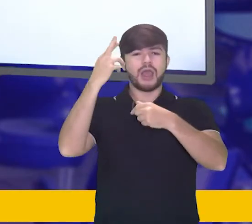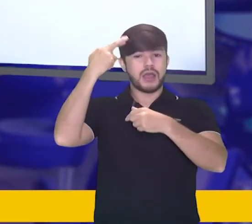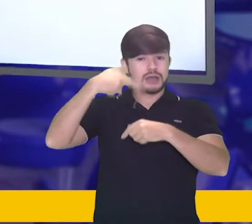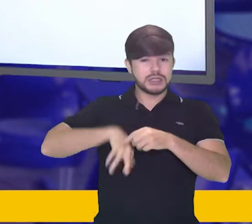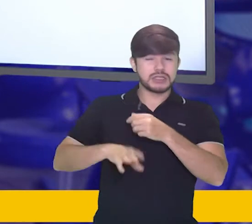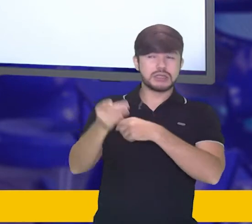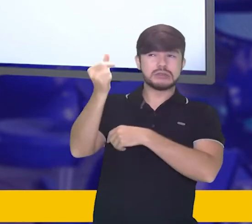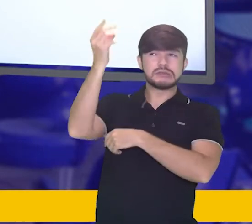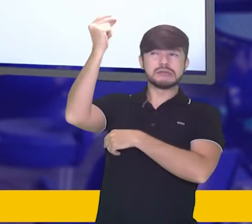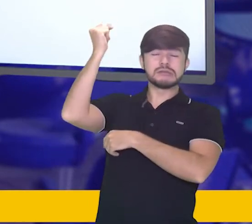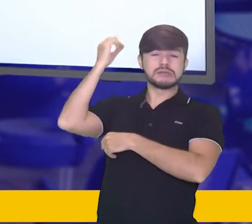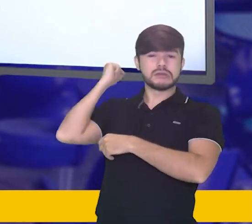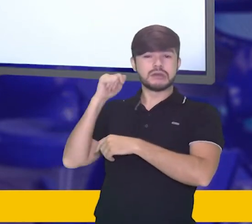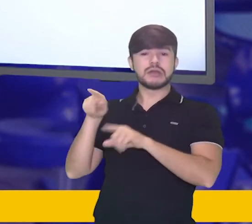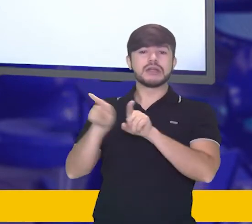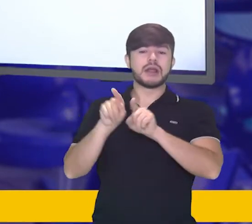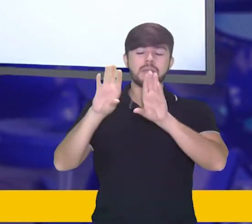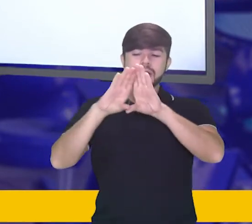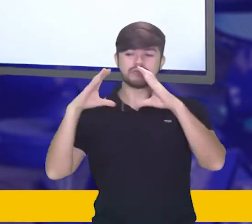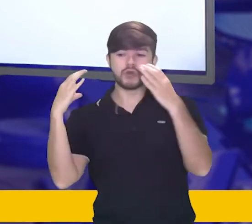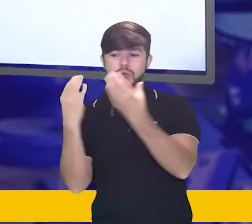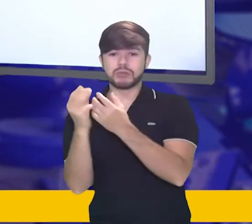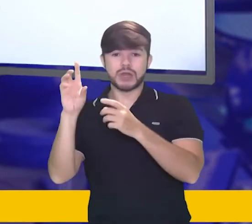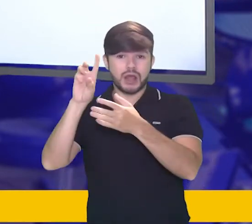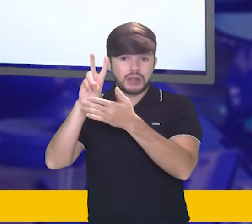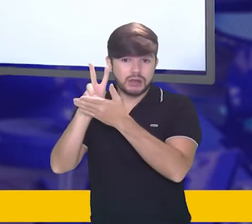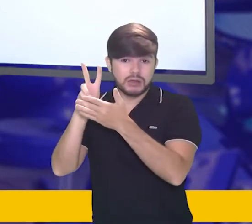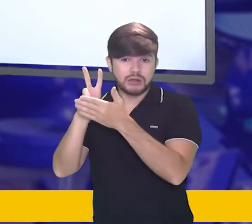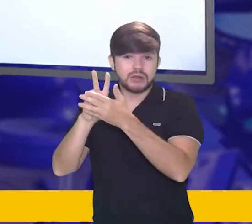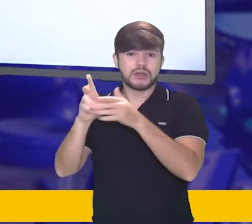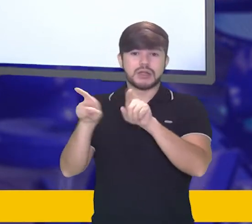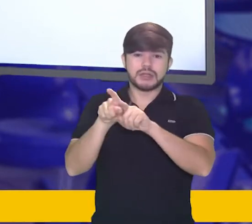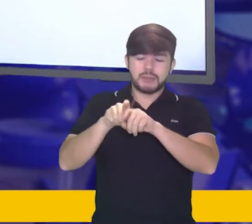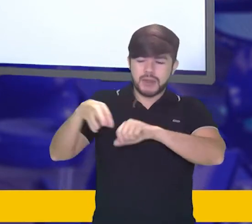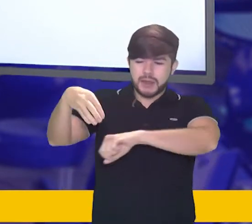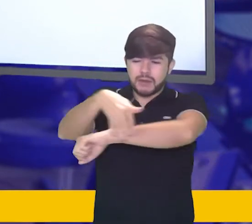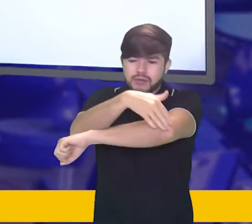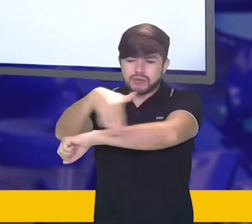religiosos em religiosidade, em comunidades como indígenas,